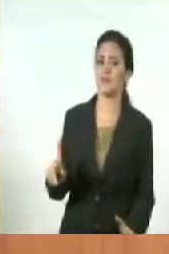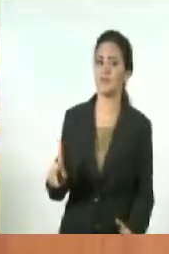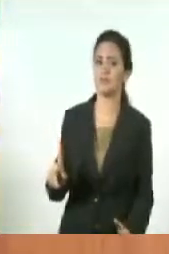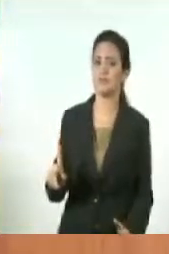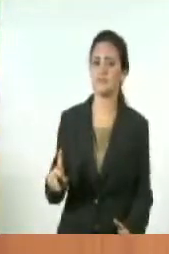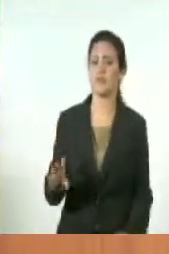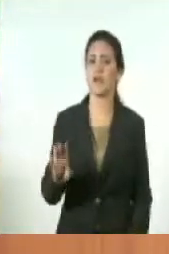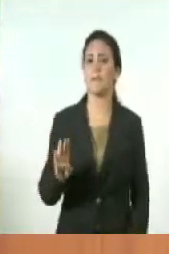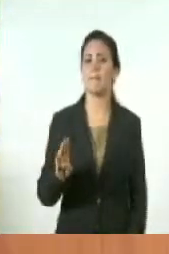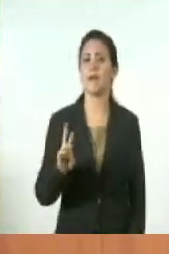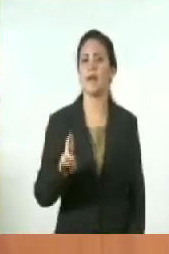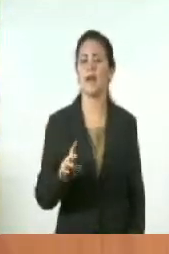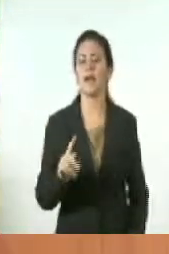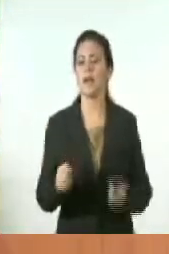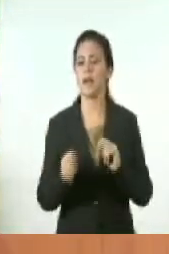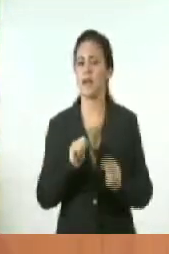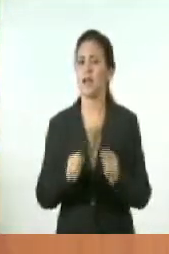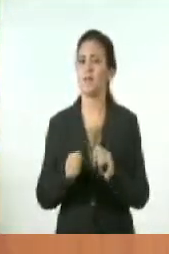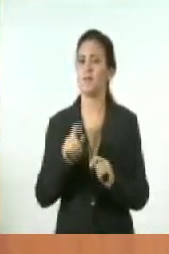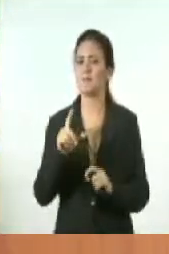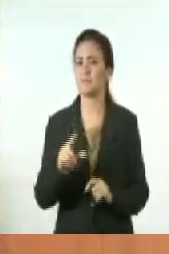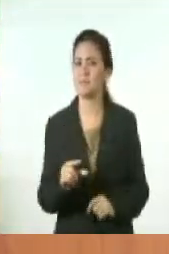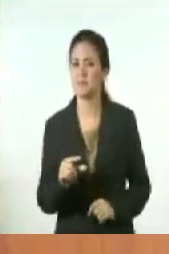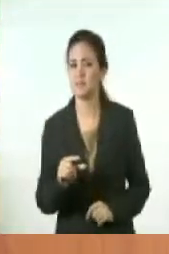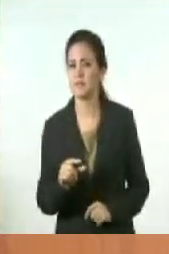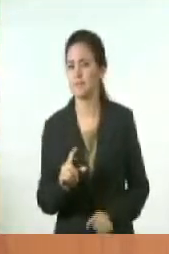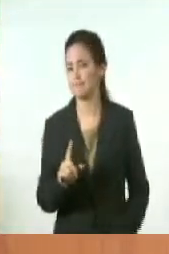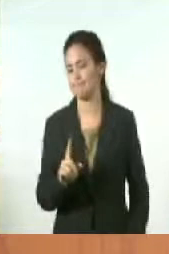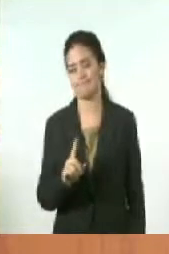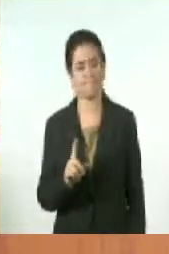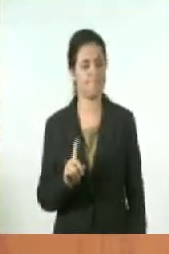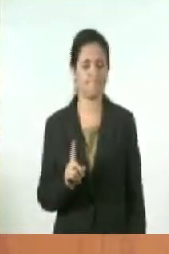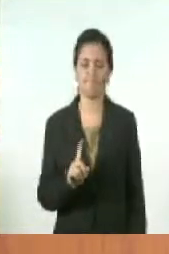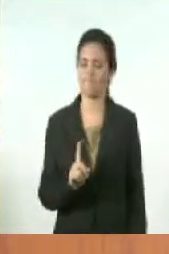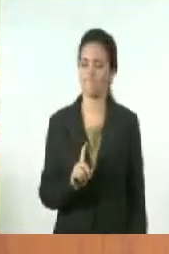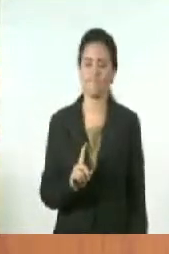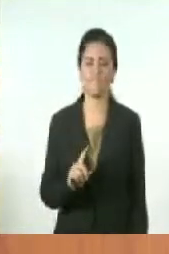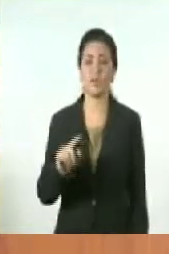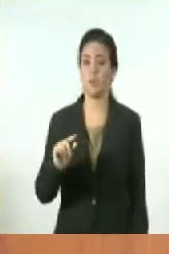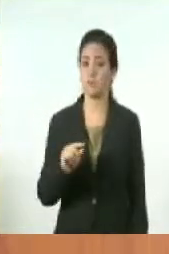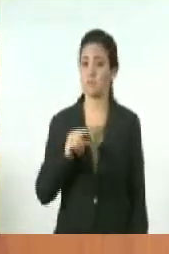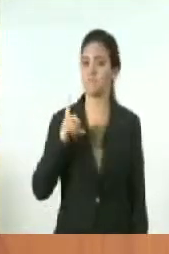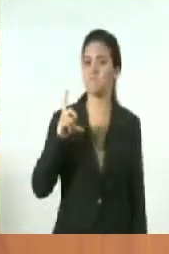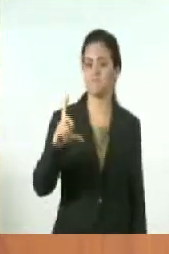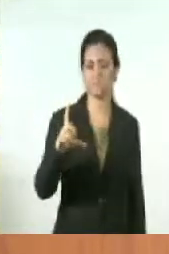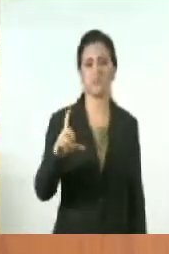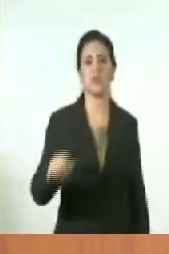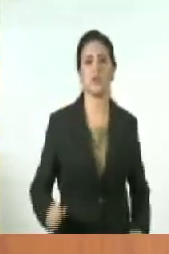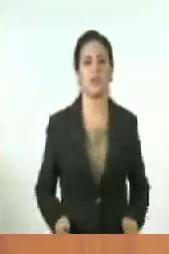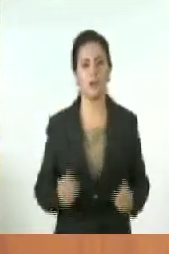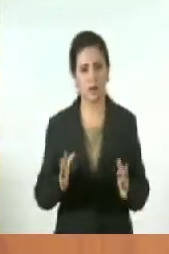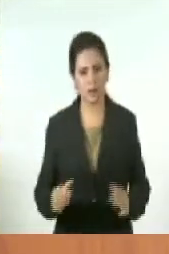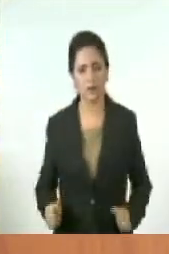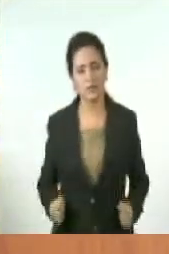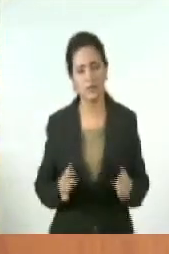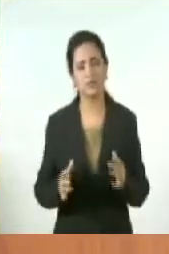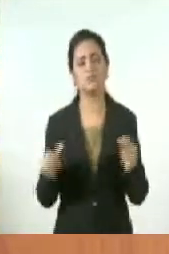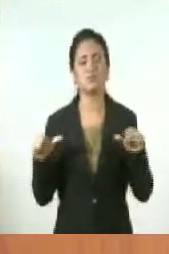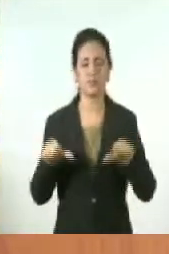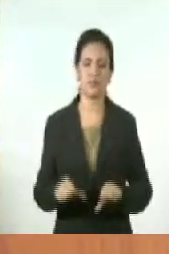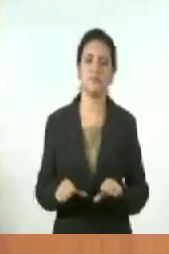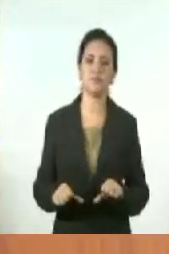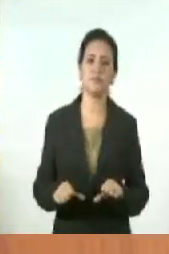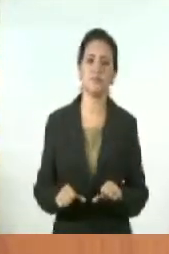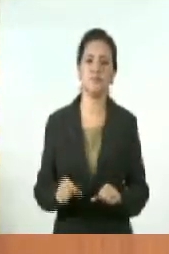de economizar, ela aumentou, onerou o governo do Estado, onerou os cofres públicos. Essa é